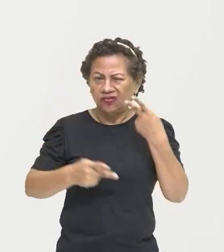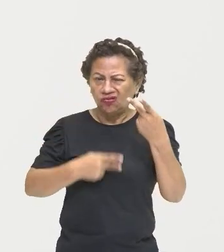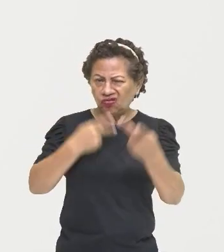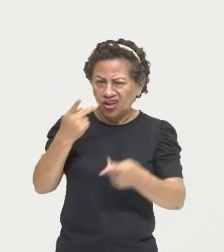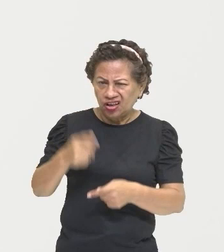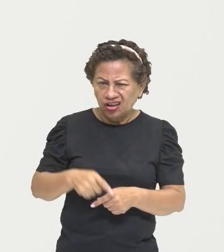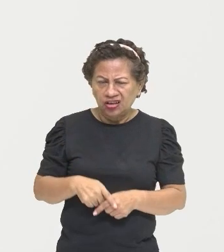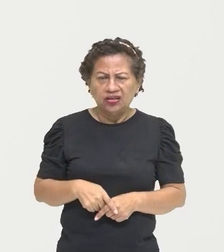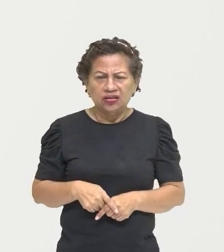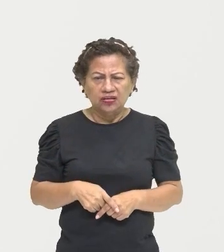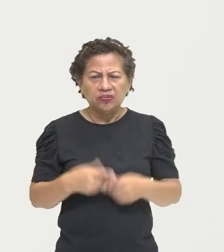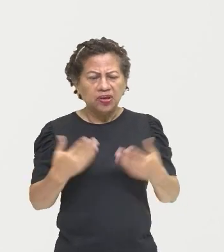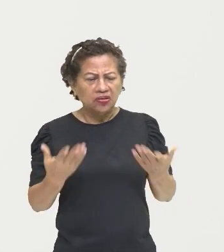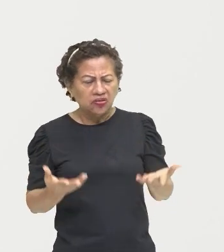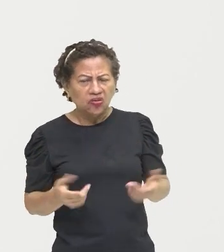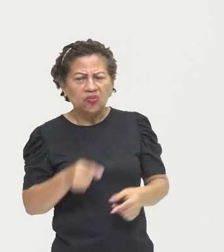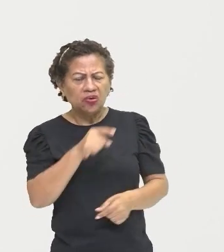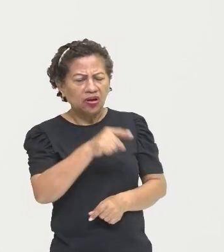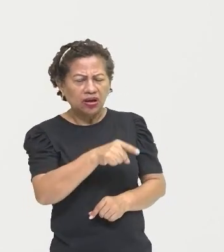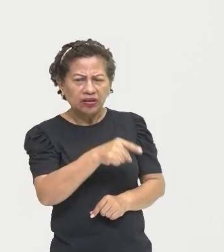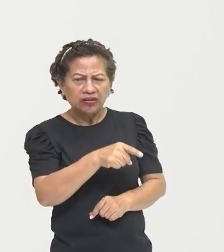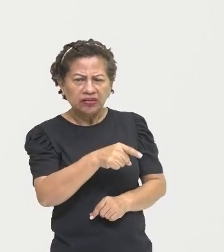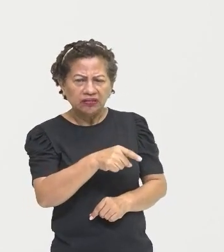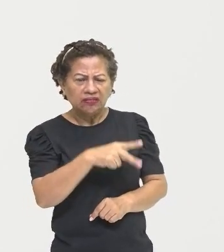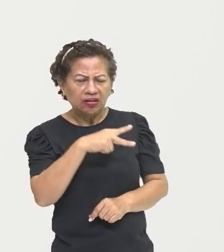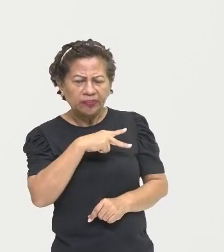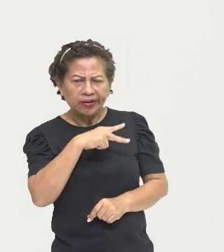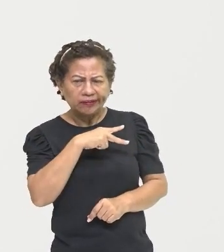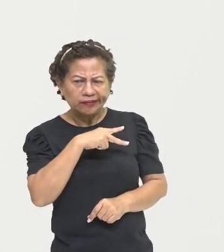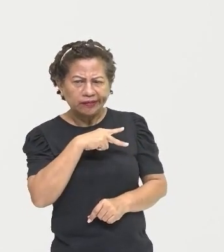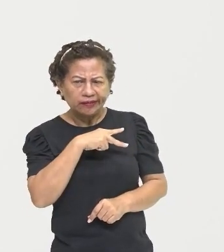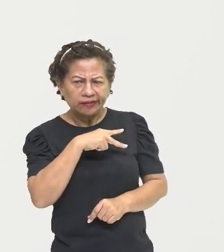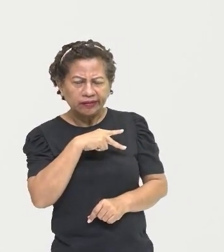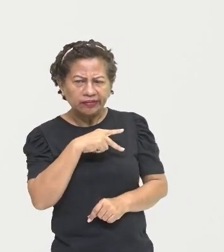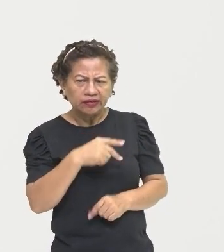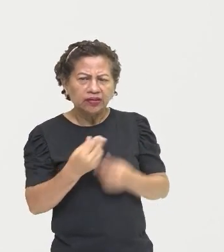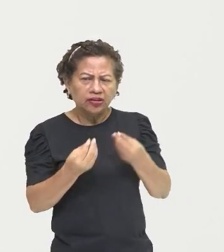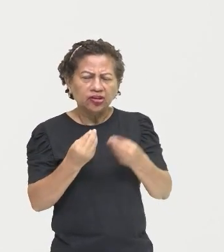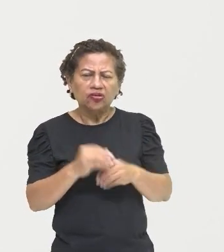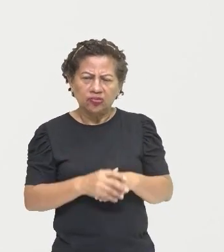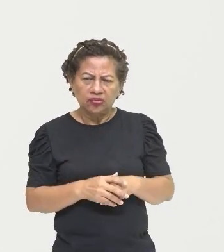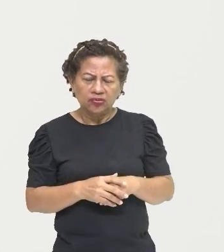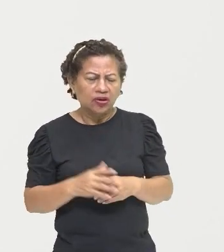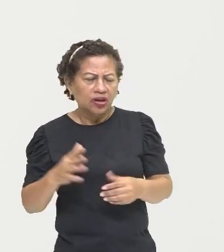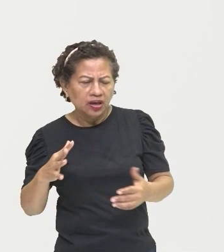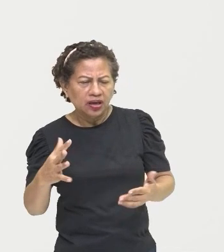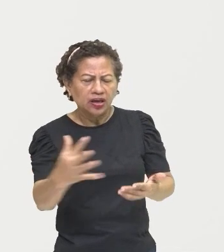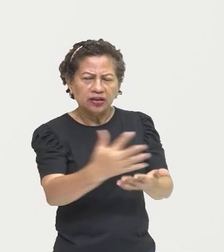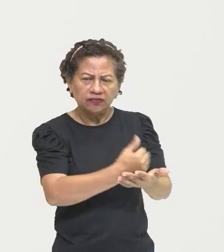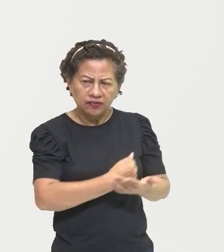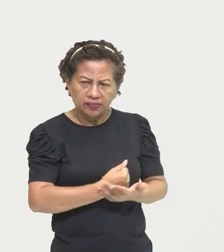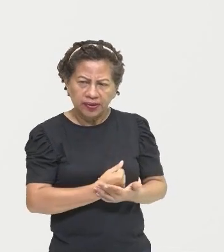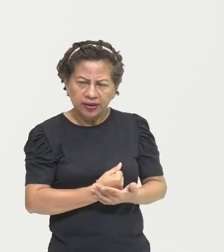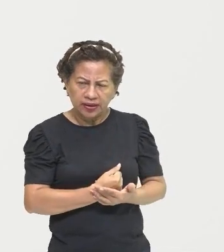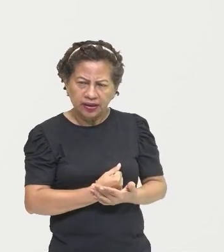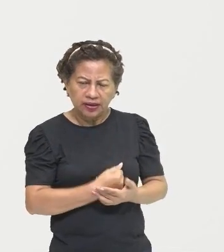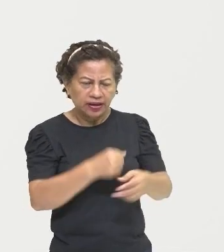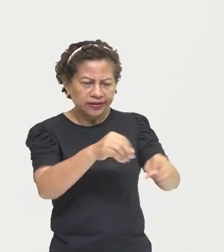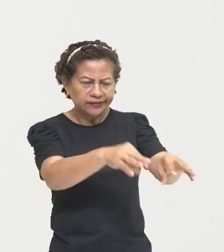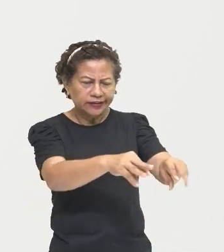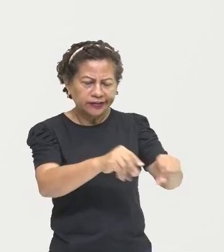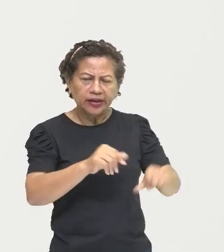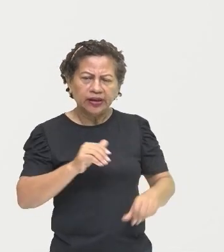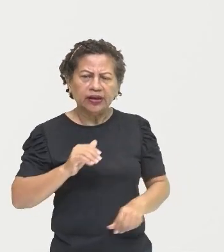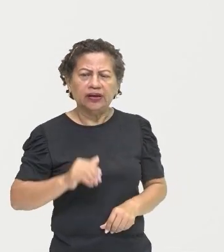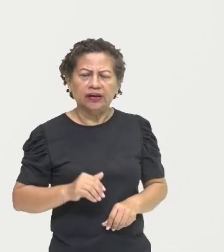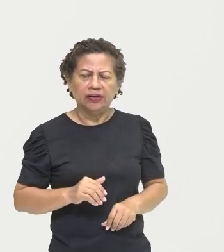é propriedade privada. O MST, ele vai ocupar latifúndios improdutivos, onde não